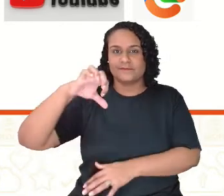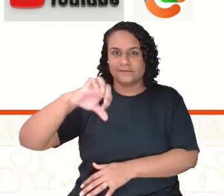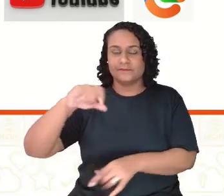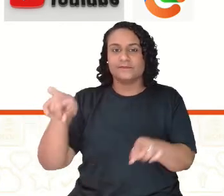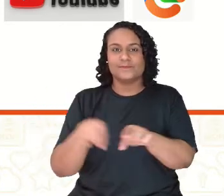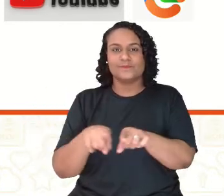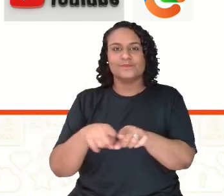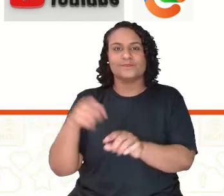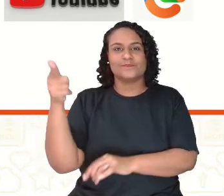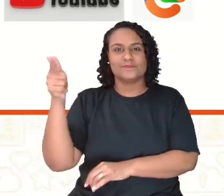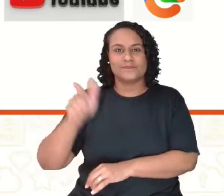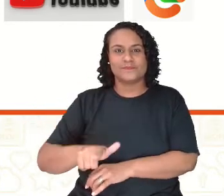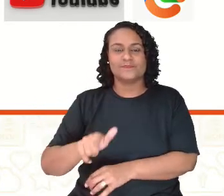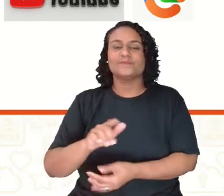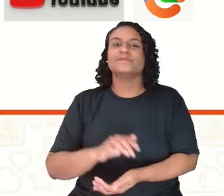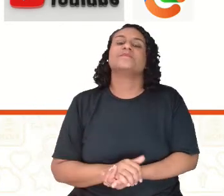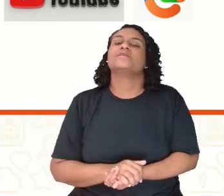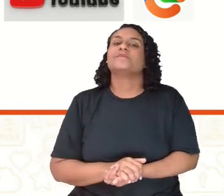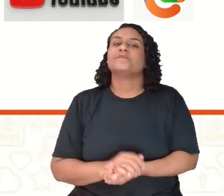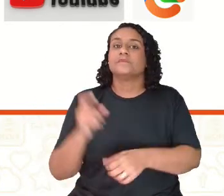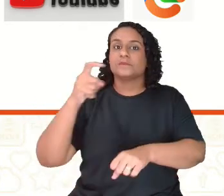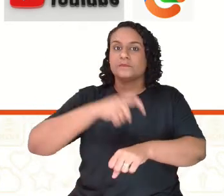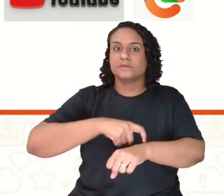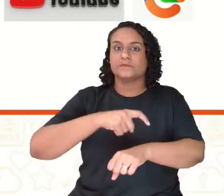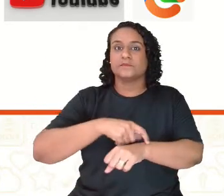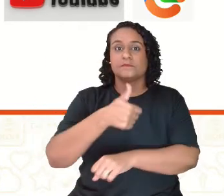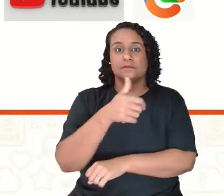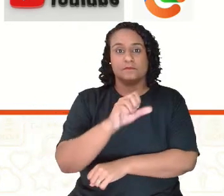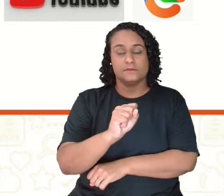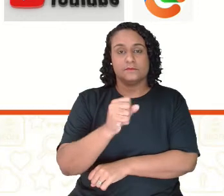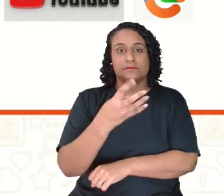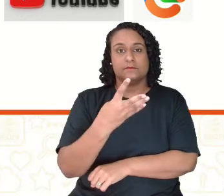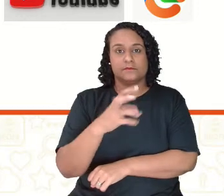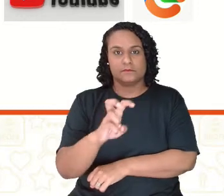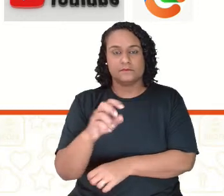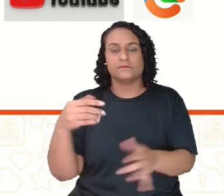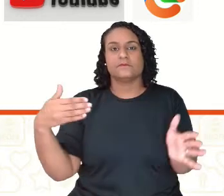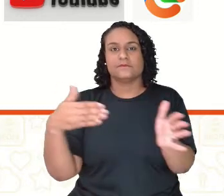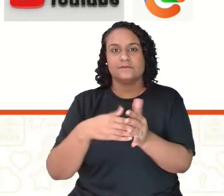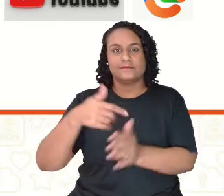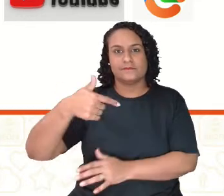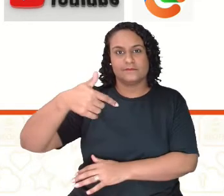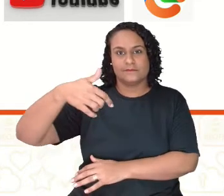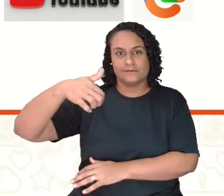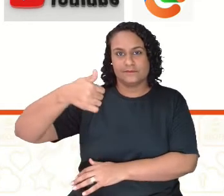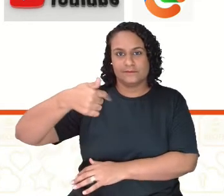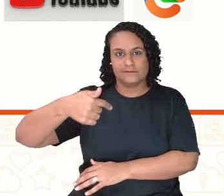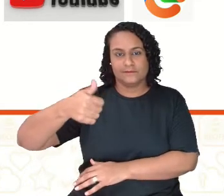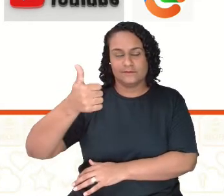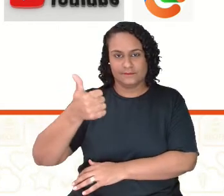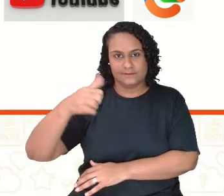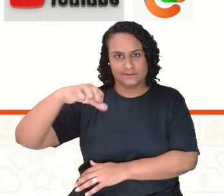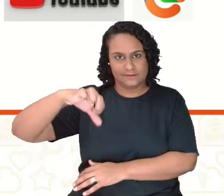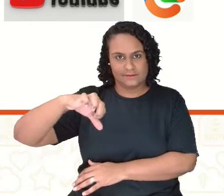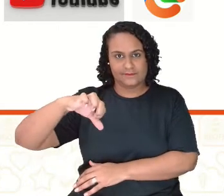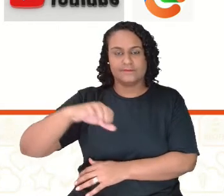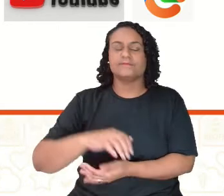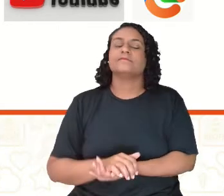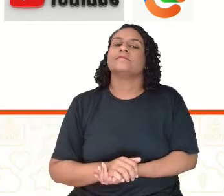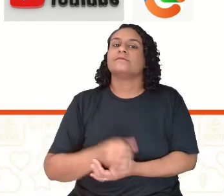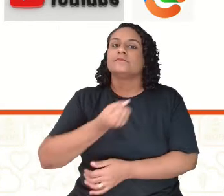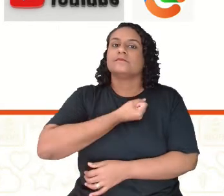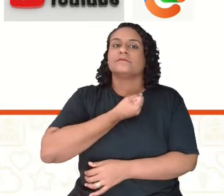reprise, das 18h45 às 19h, no canal 10.2.